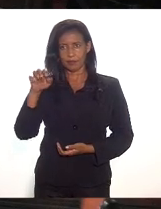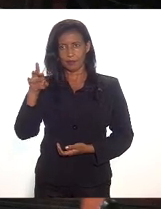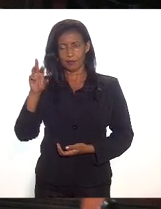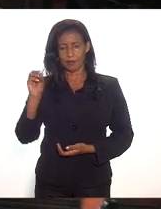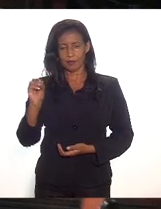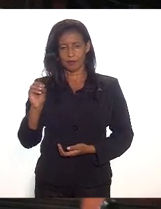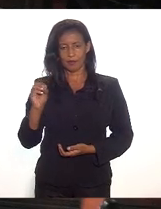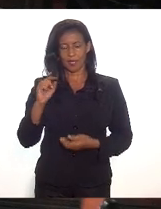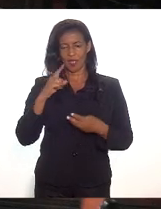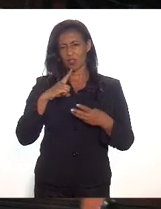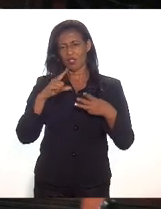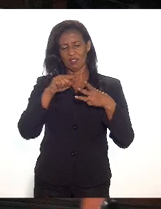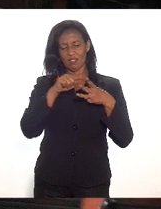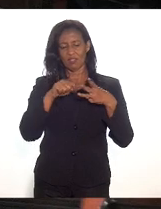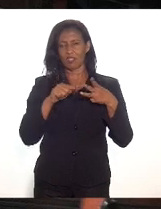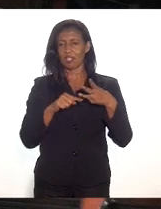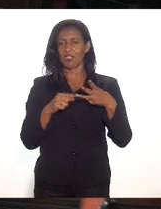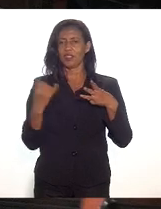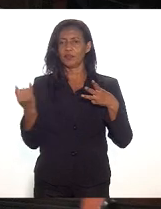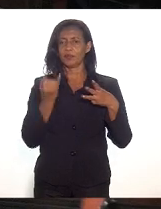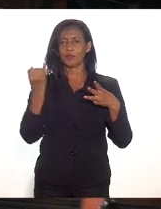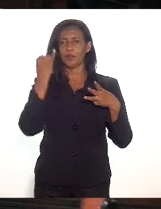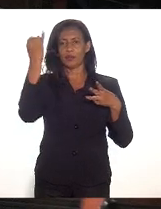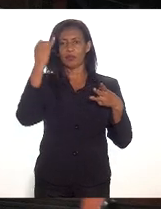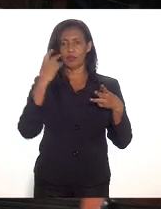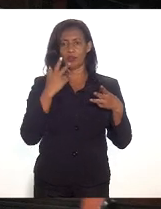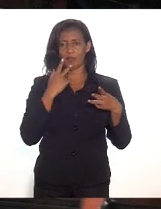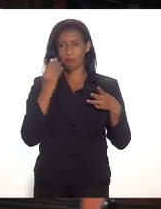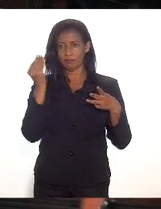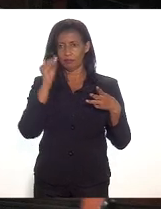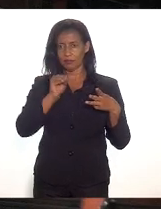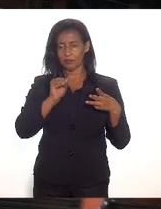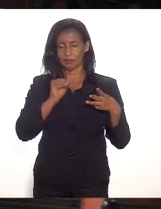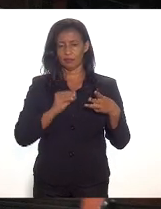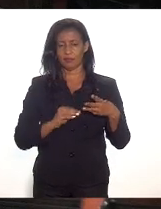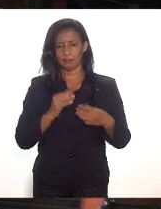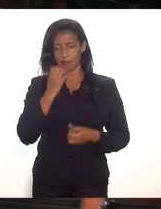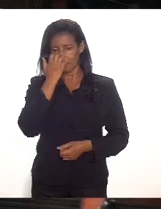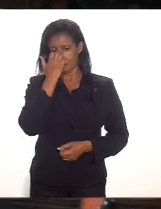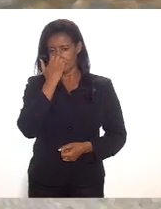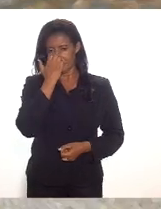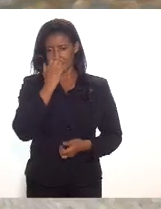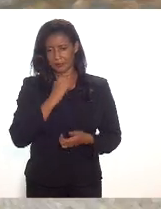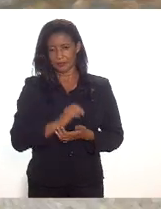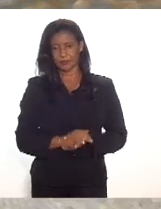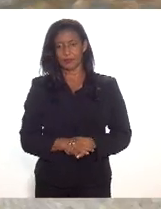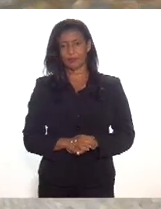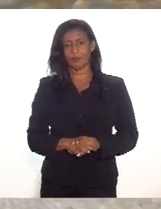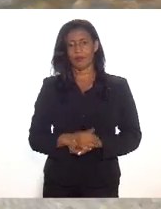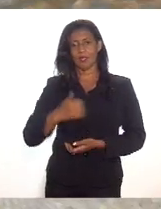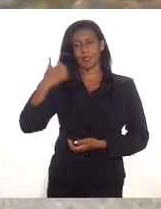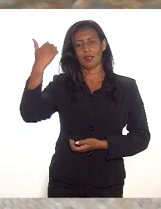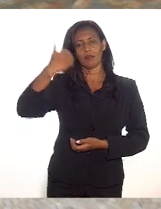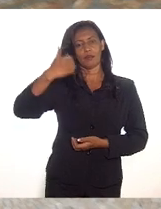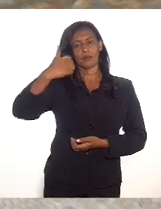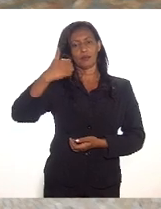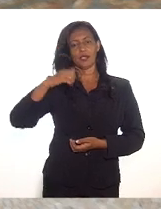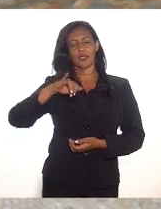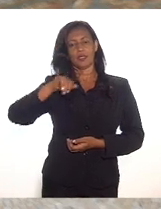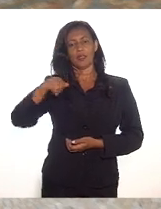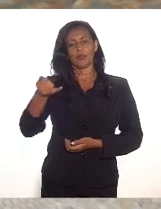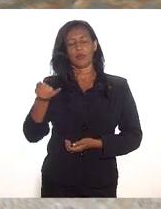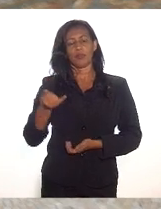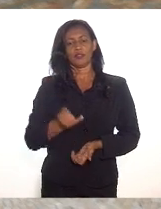eu tenho 3 coisas importantes aqui a colocar. A primeira delas, aproveitando a